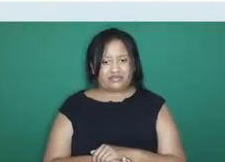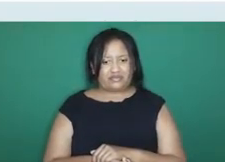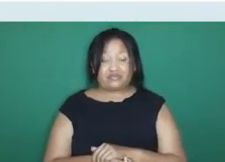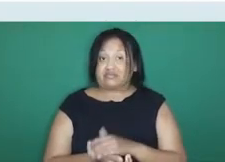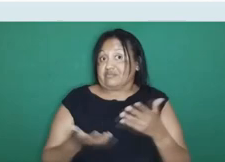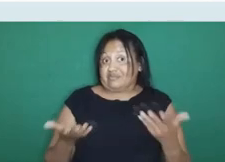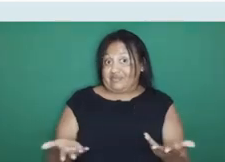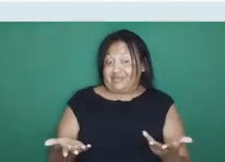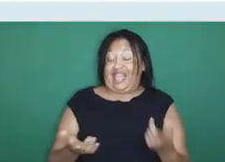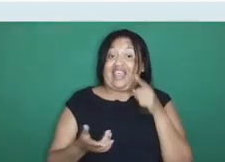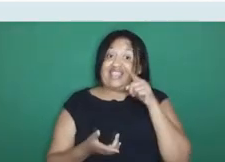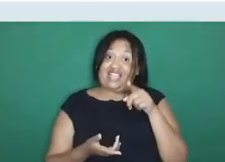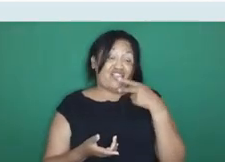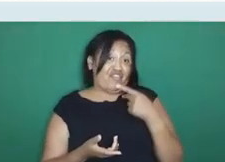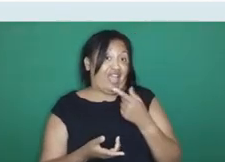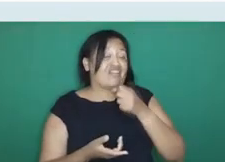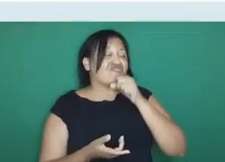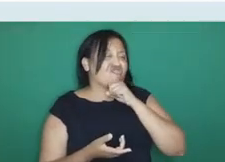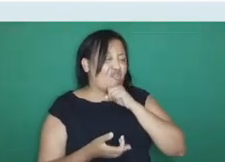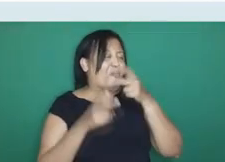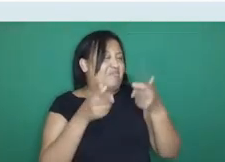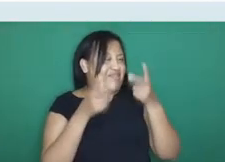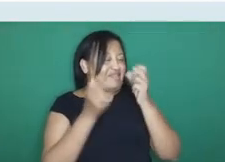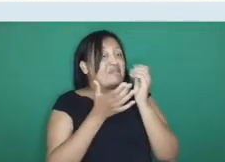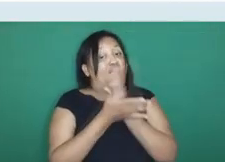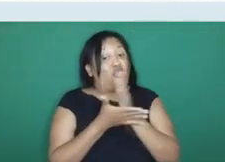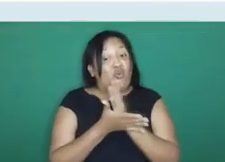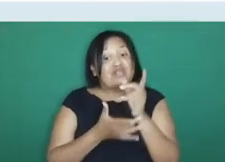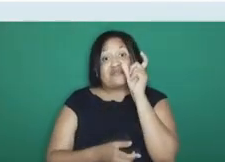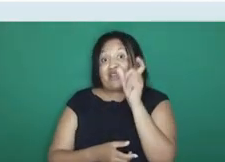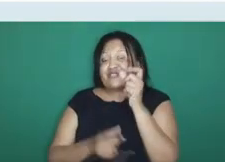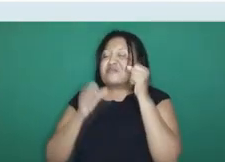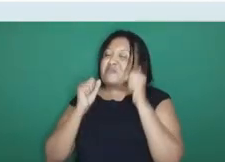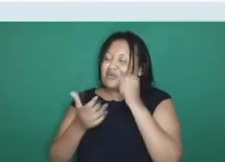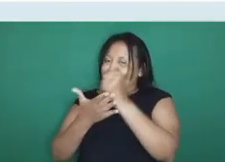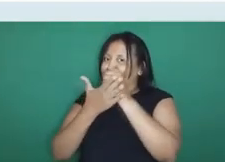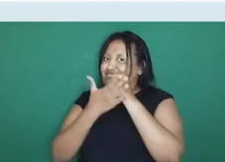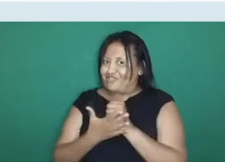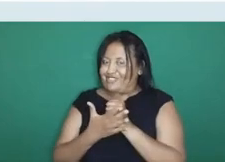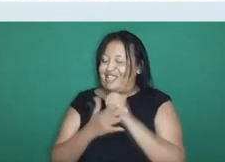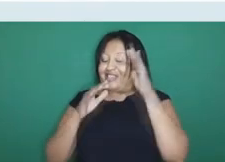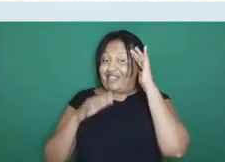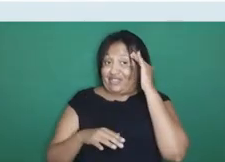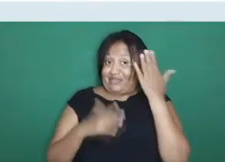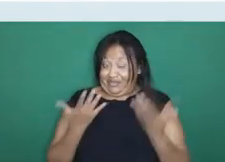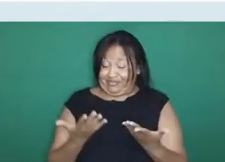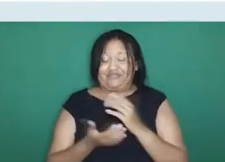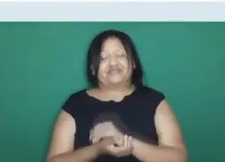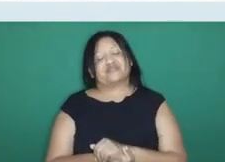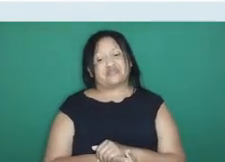ora gente nessa fala dela a gente já percebe algumas palavras né que podem ajudar a gente na Compreensão